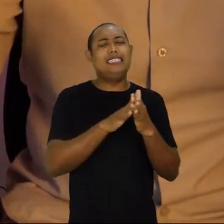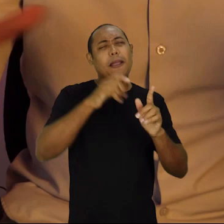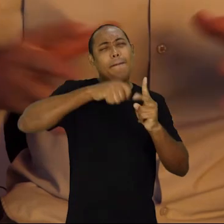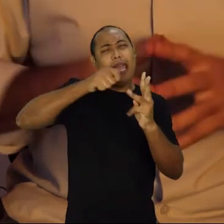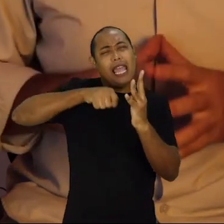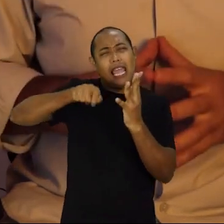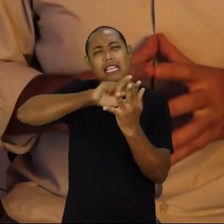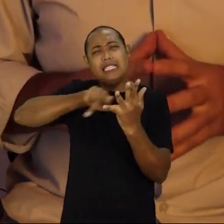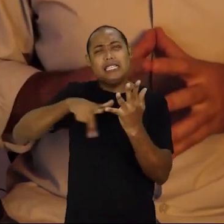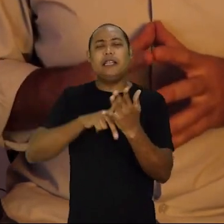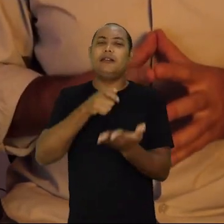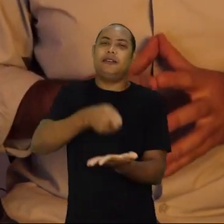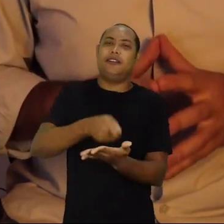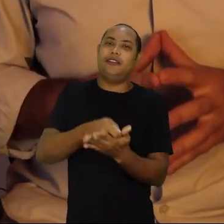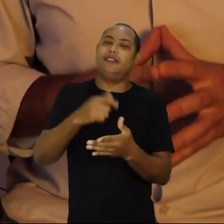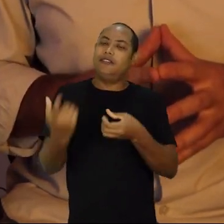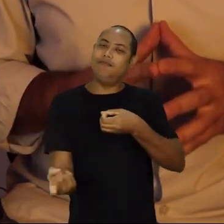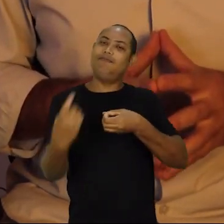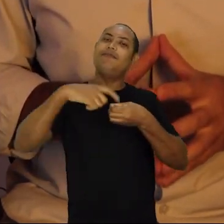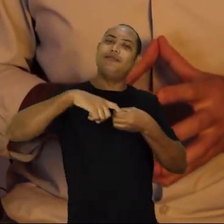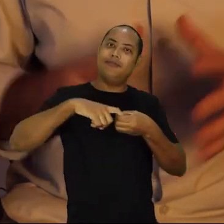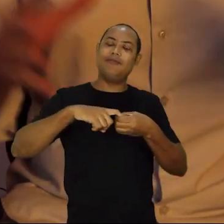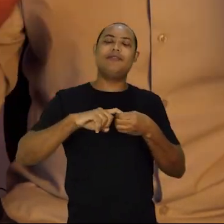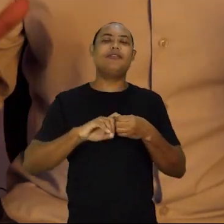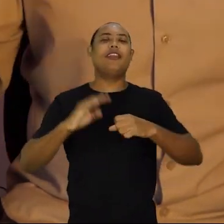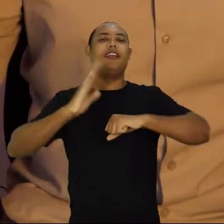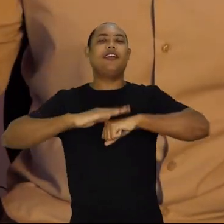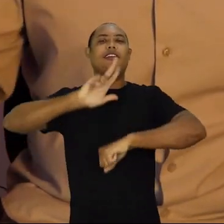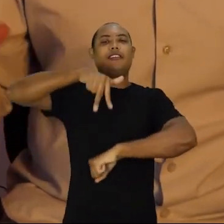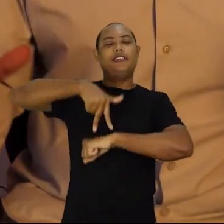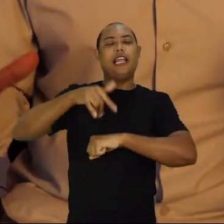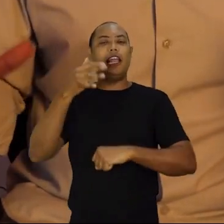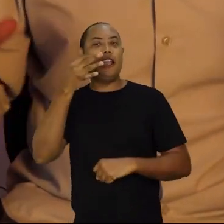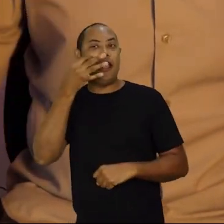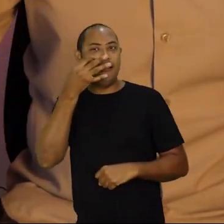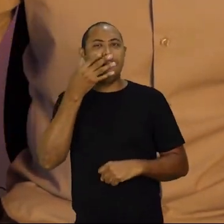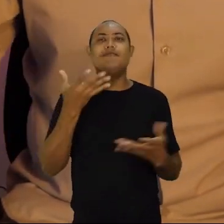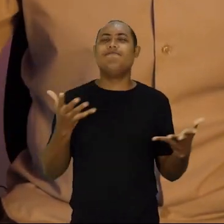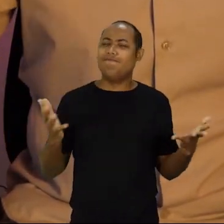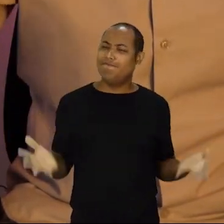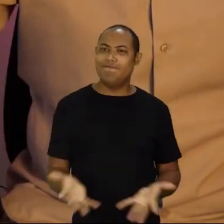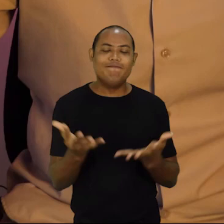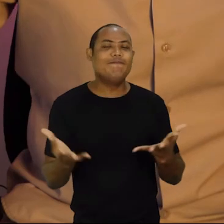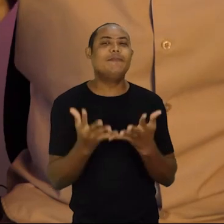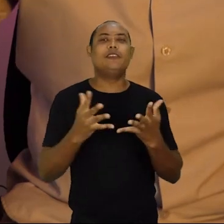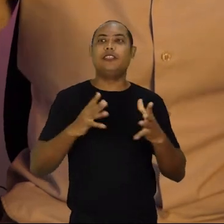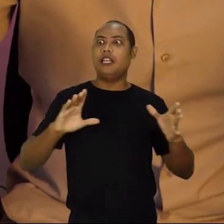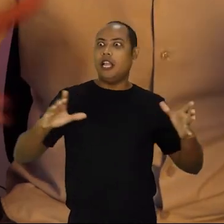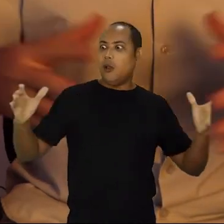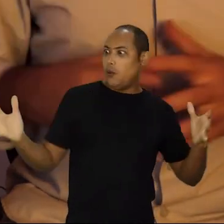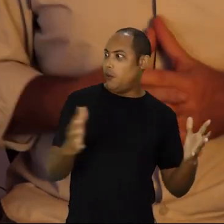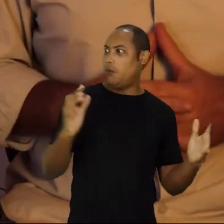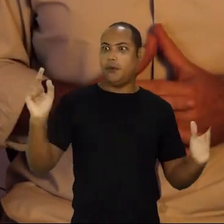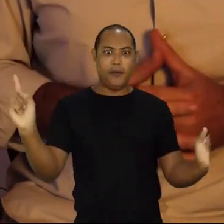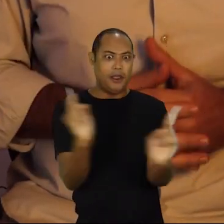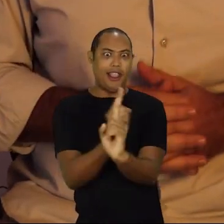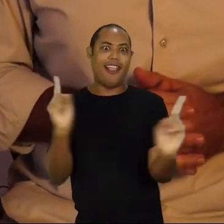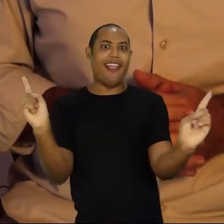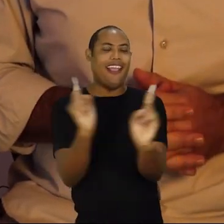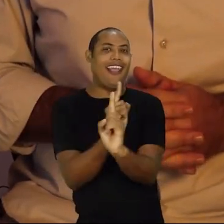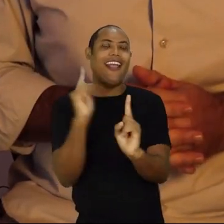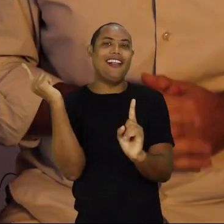nesses últimos meses para garantir a retomada à presencialidade no maior volume na